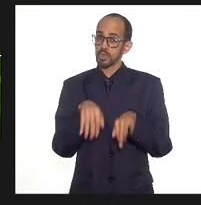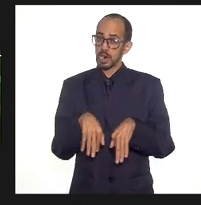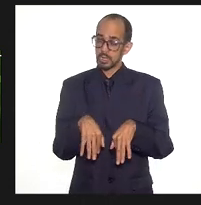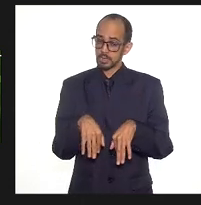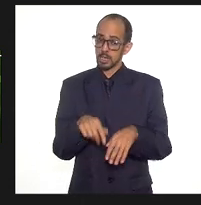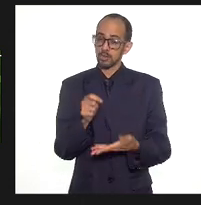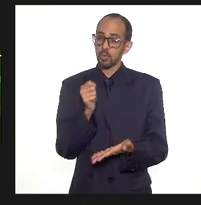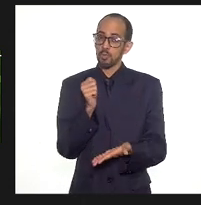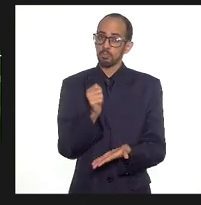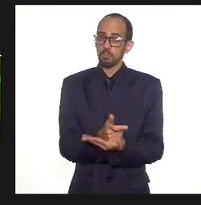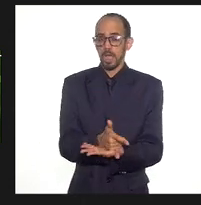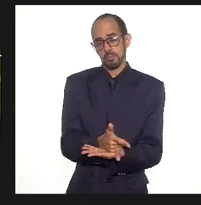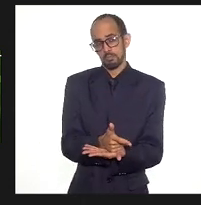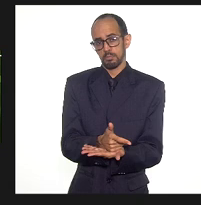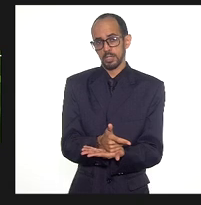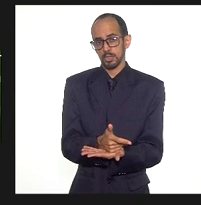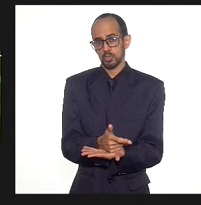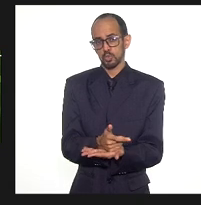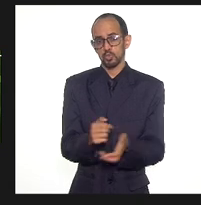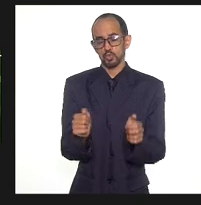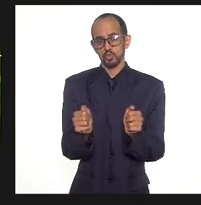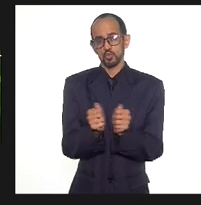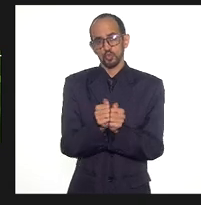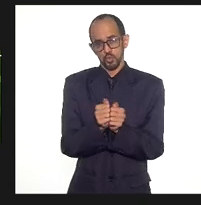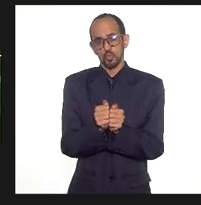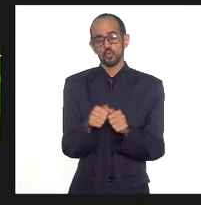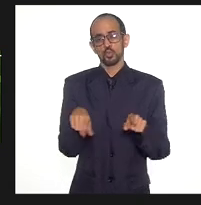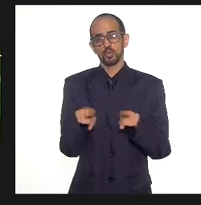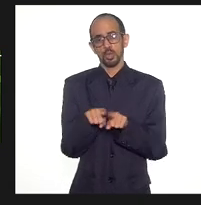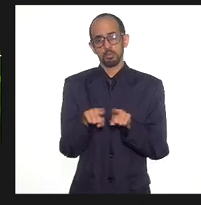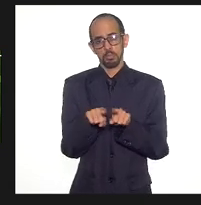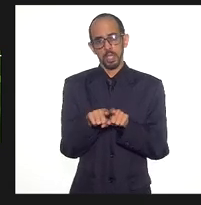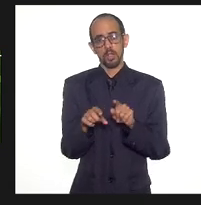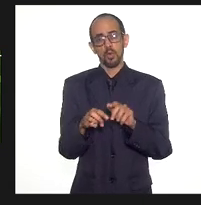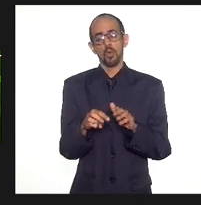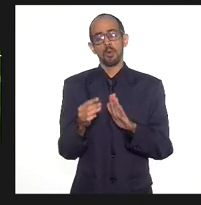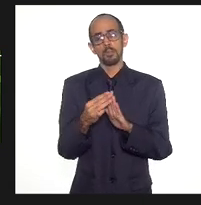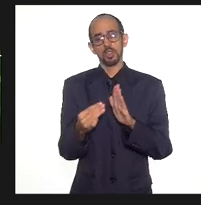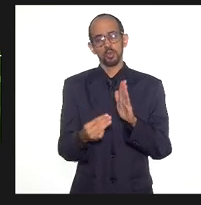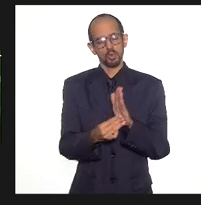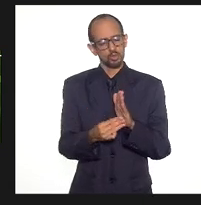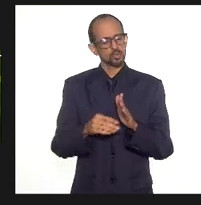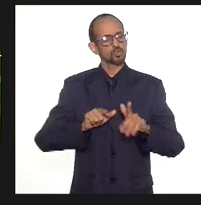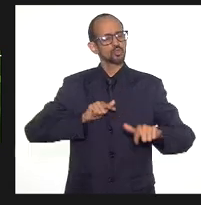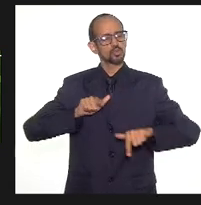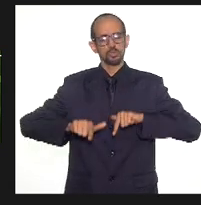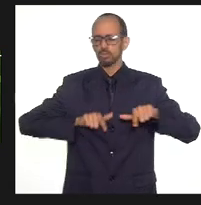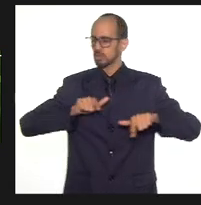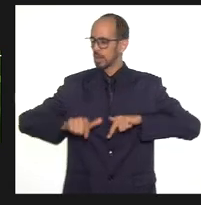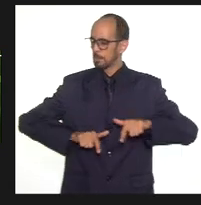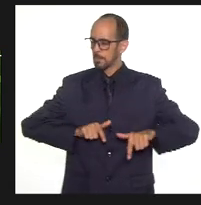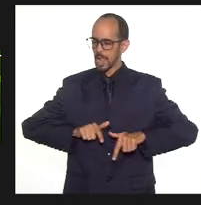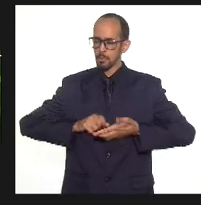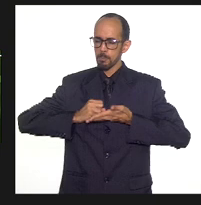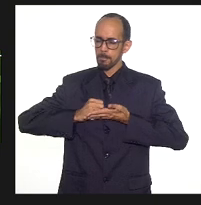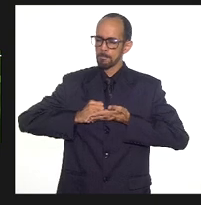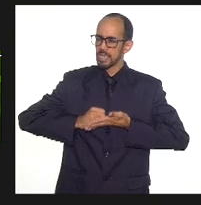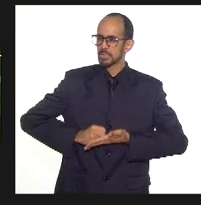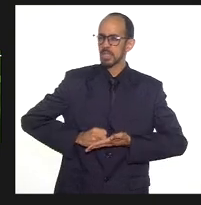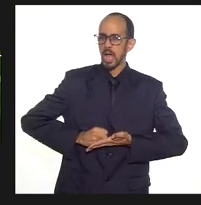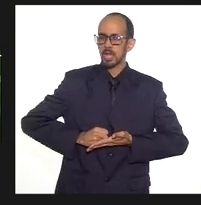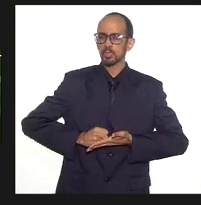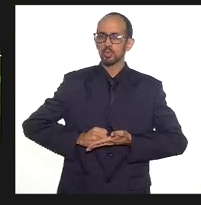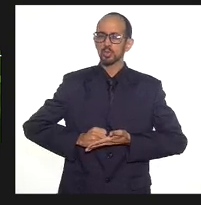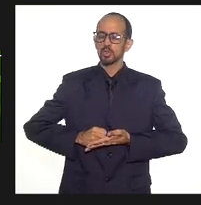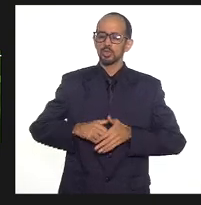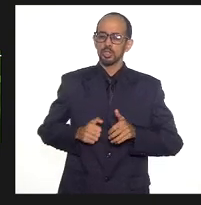deste montante associado a partir da metodologia e de um trabalho muito forte e que passou pelo crivo